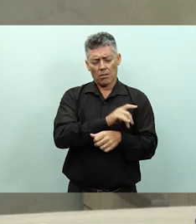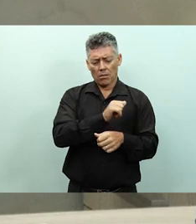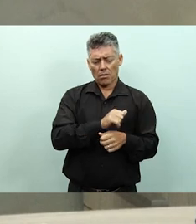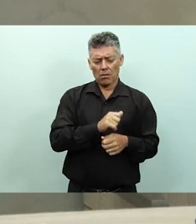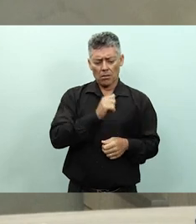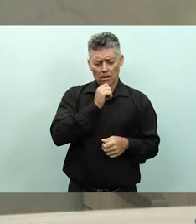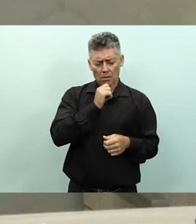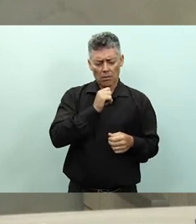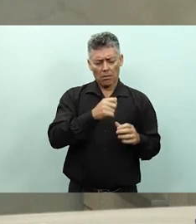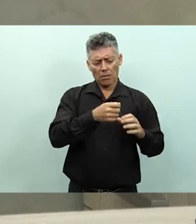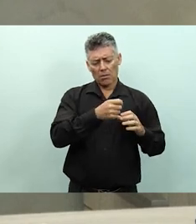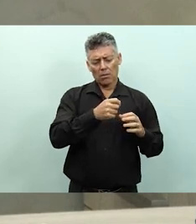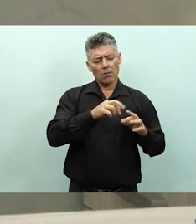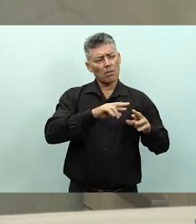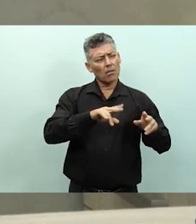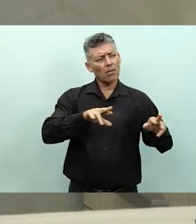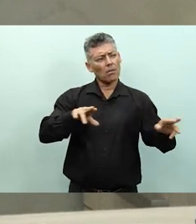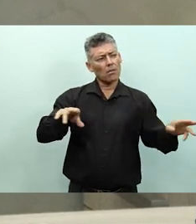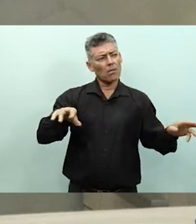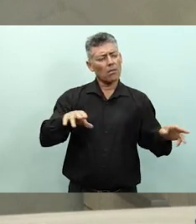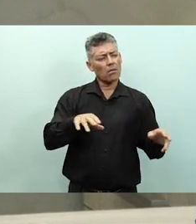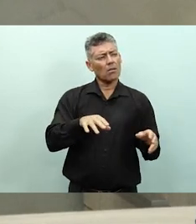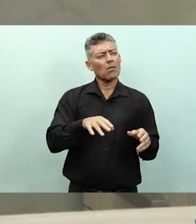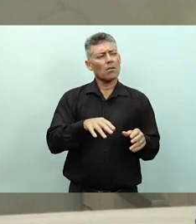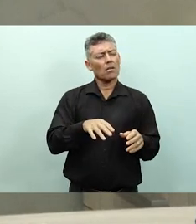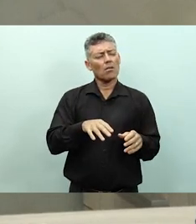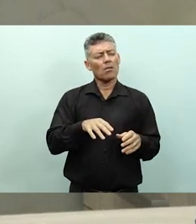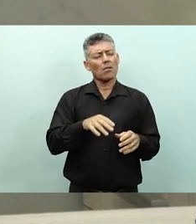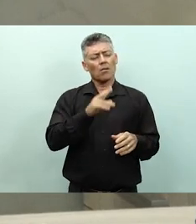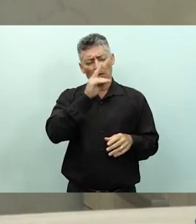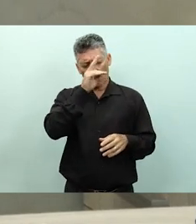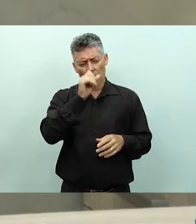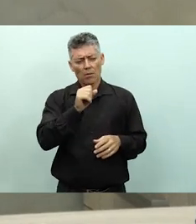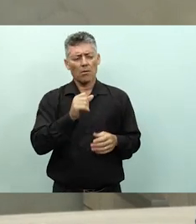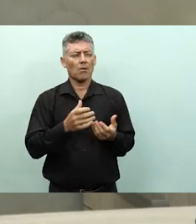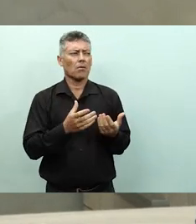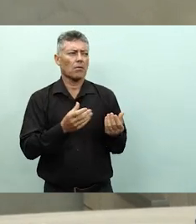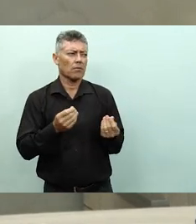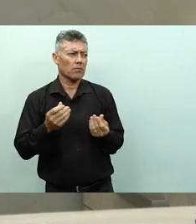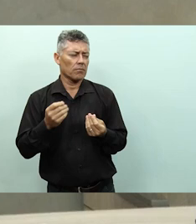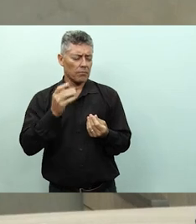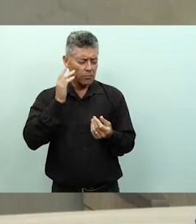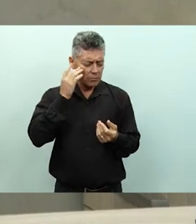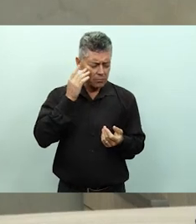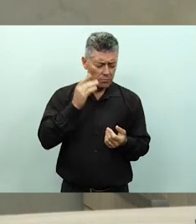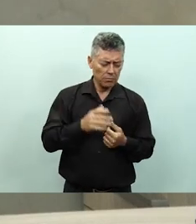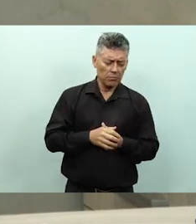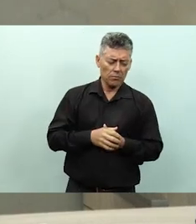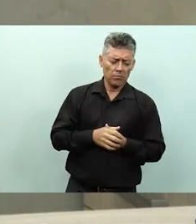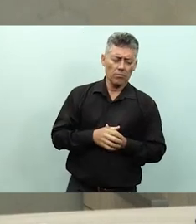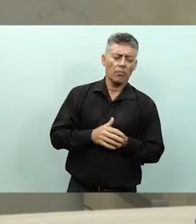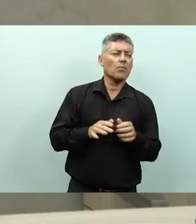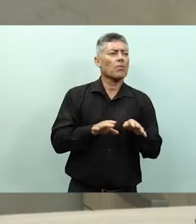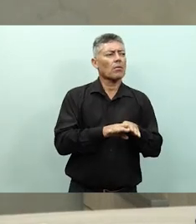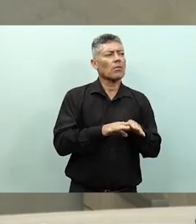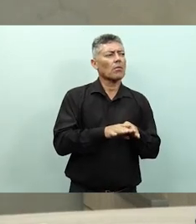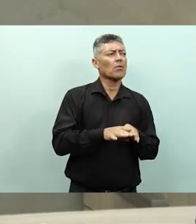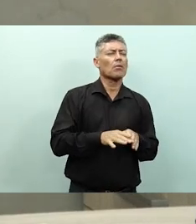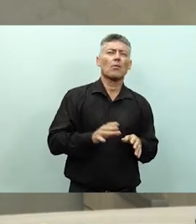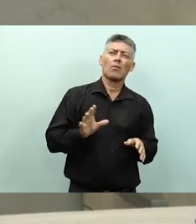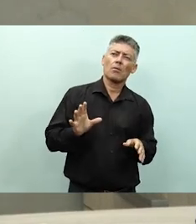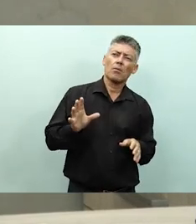na adversidade, ela se fortalecia bastante. Então, acho que, inclusive, a sua